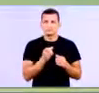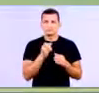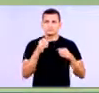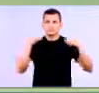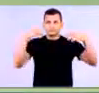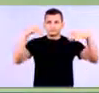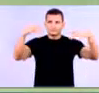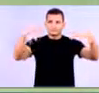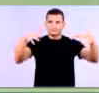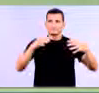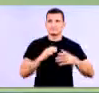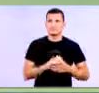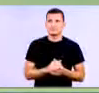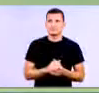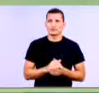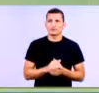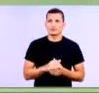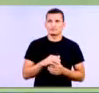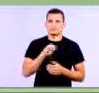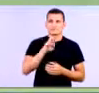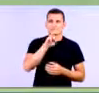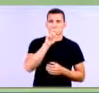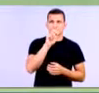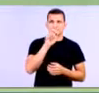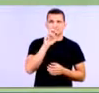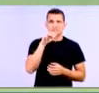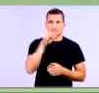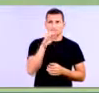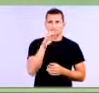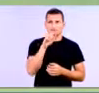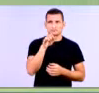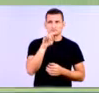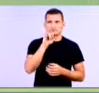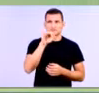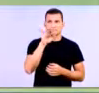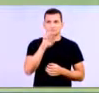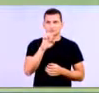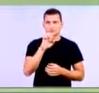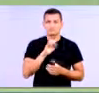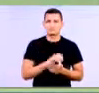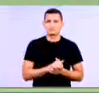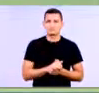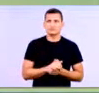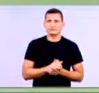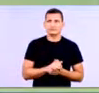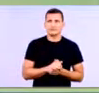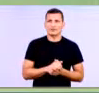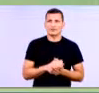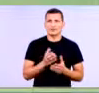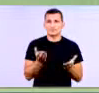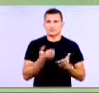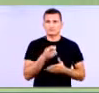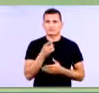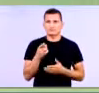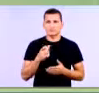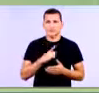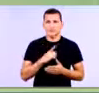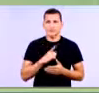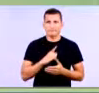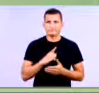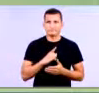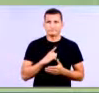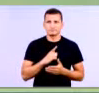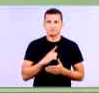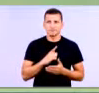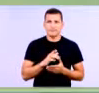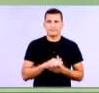automático, certo? O on-site, aplicado em objetos com maior tolerância. Hoje vocês têm aí, basicamente,